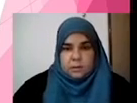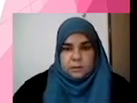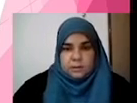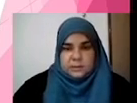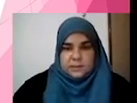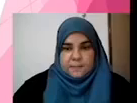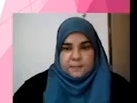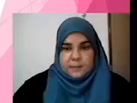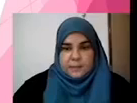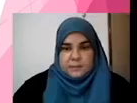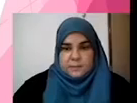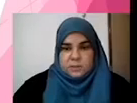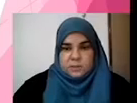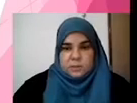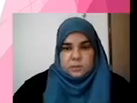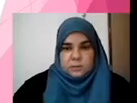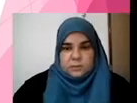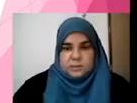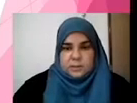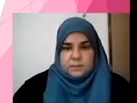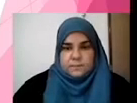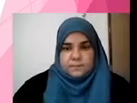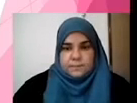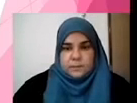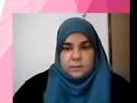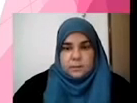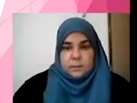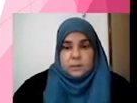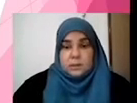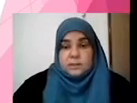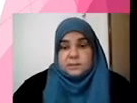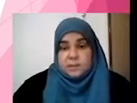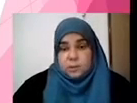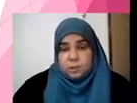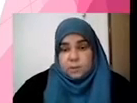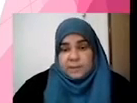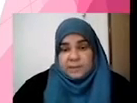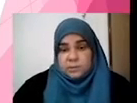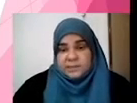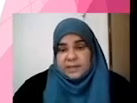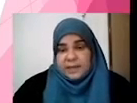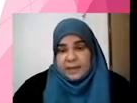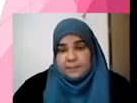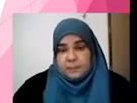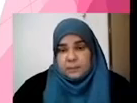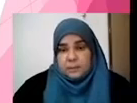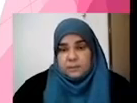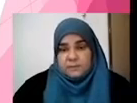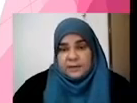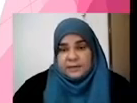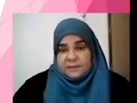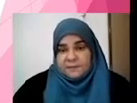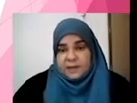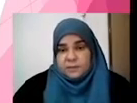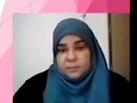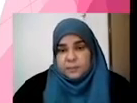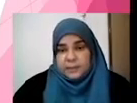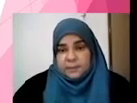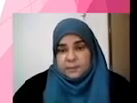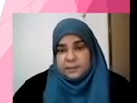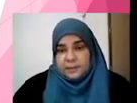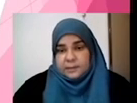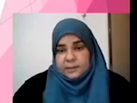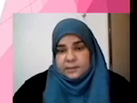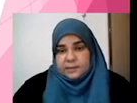ó. CP, essa medida aqui eu não sei. Se eu soubesse o CM, ficaria fácil. Por